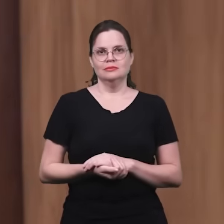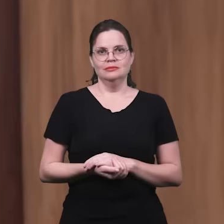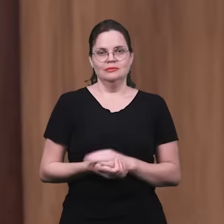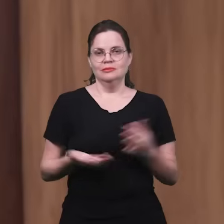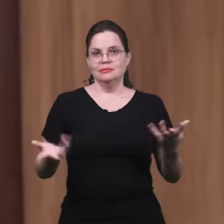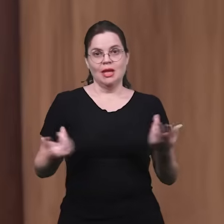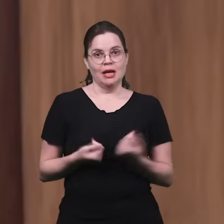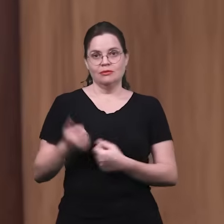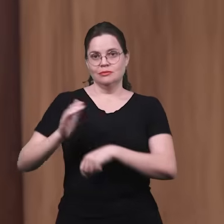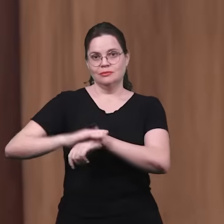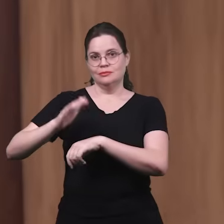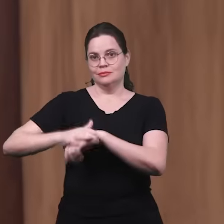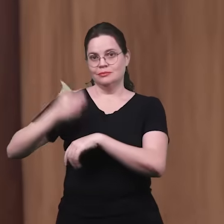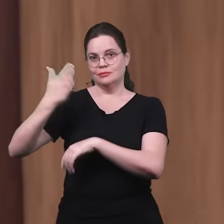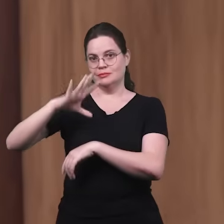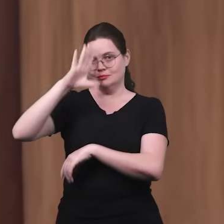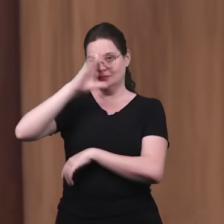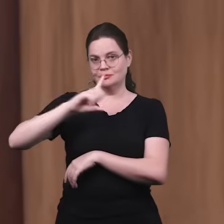da parte de Deus,